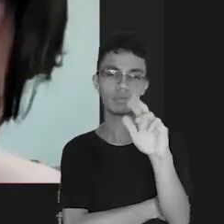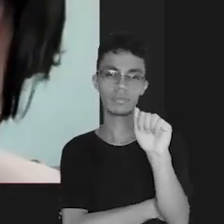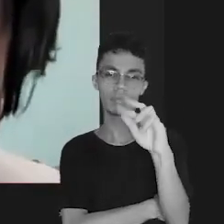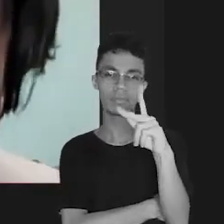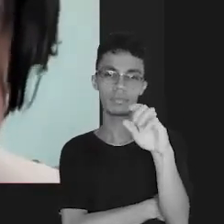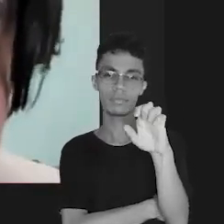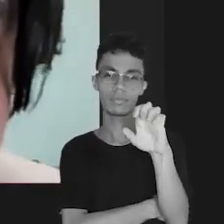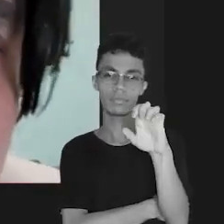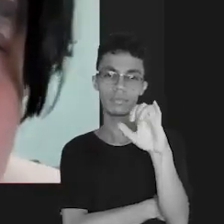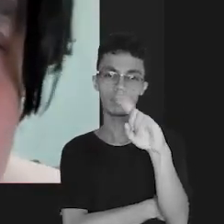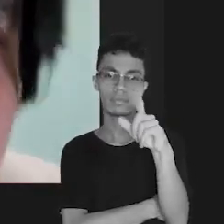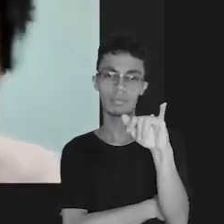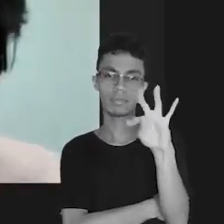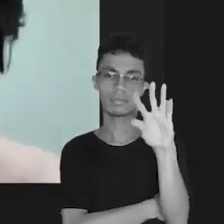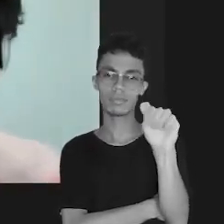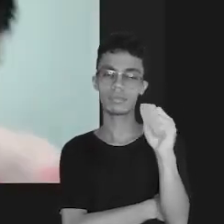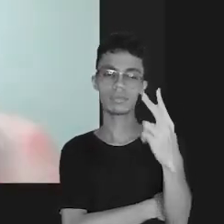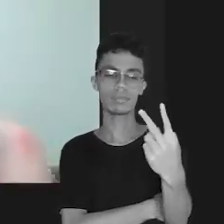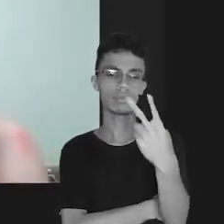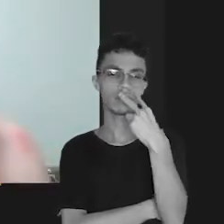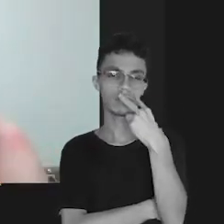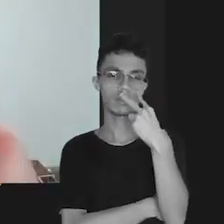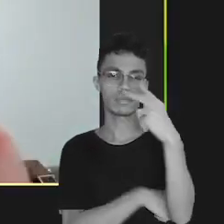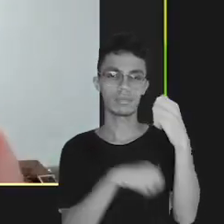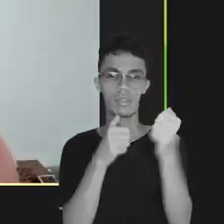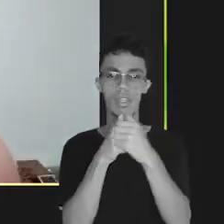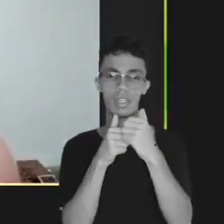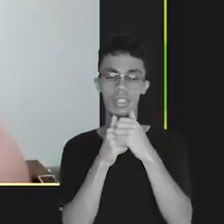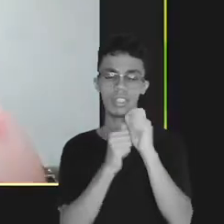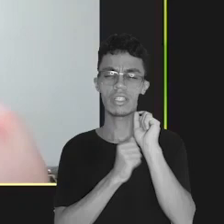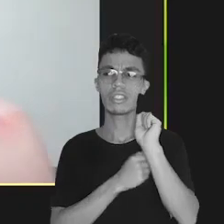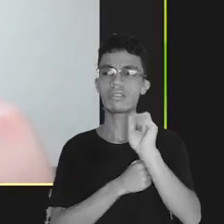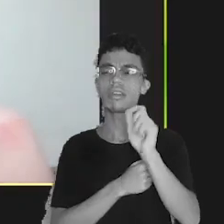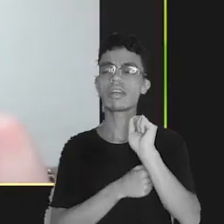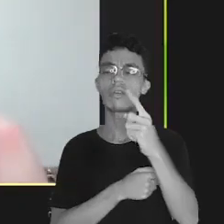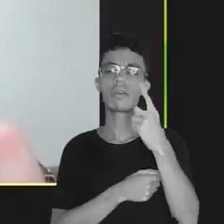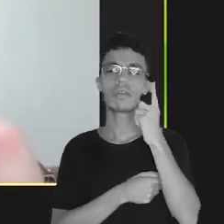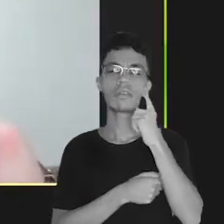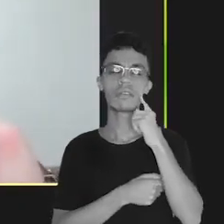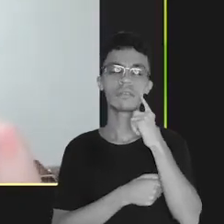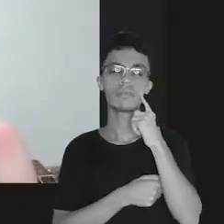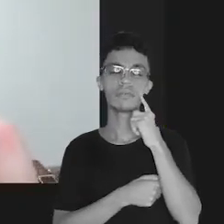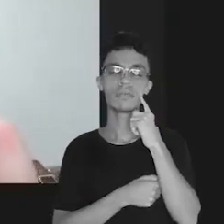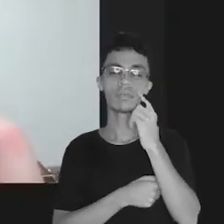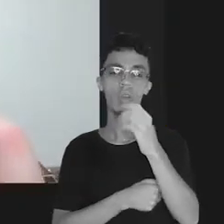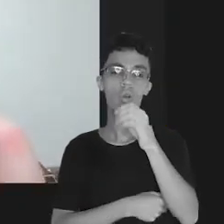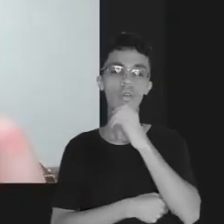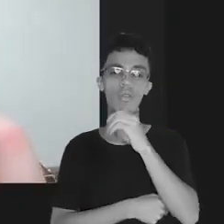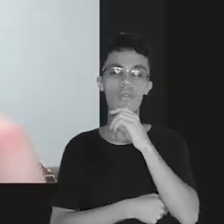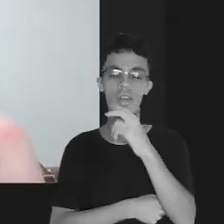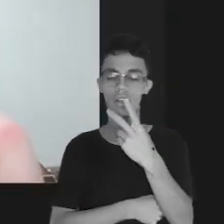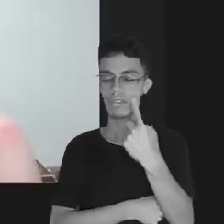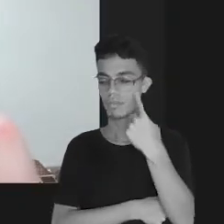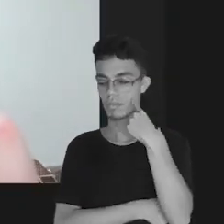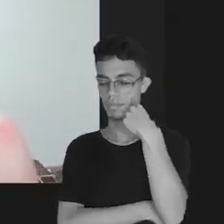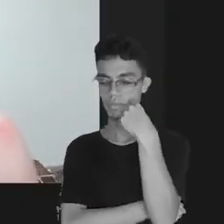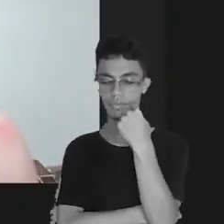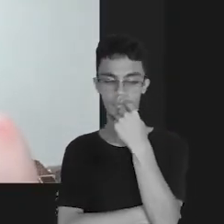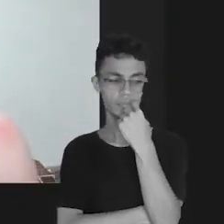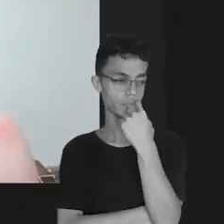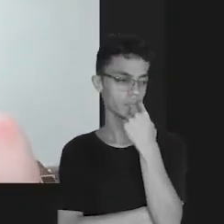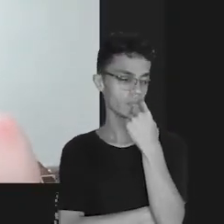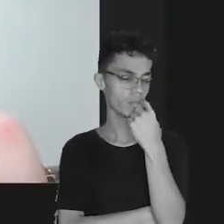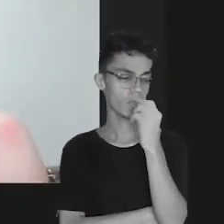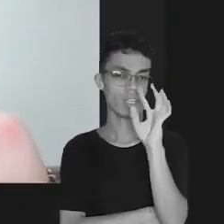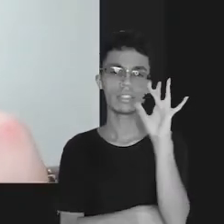olha muito de perto. O de quem quer ver. Juiz velho para si mesmo.